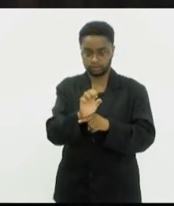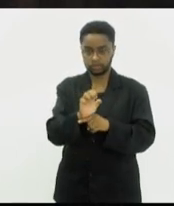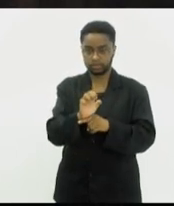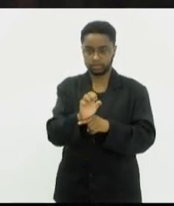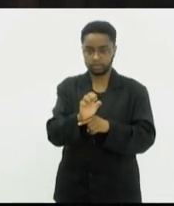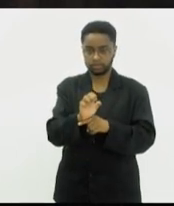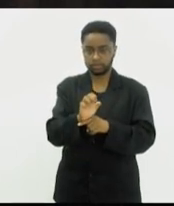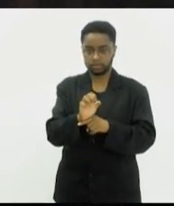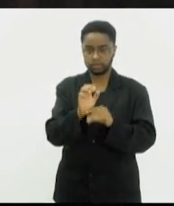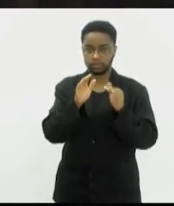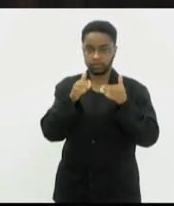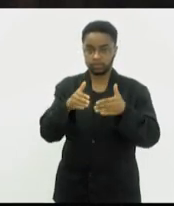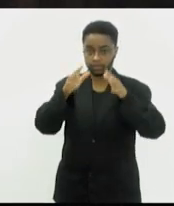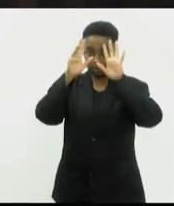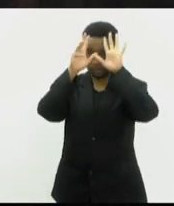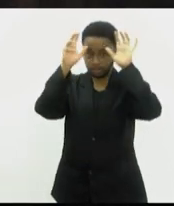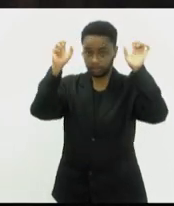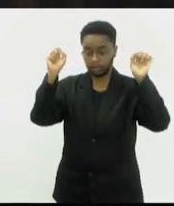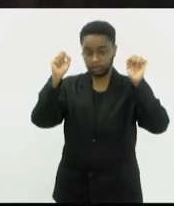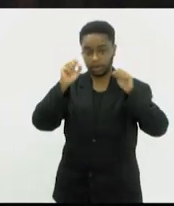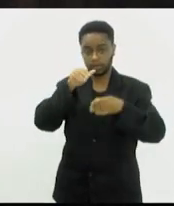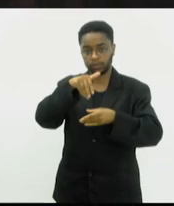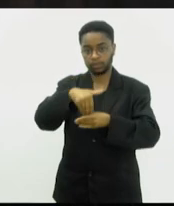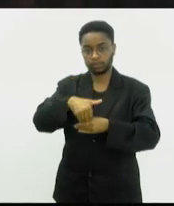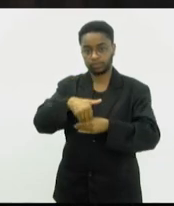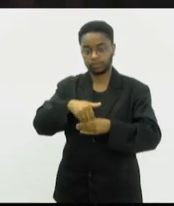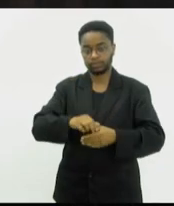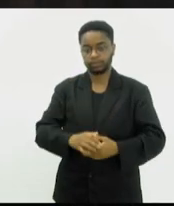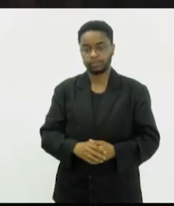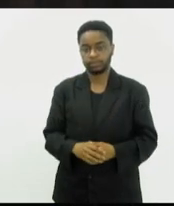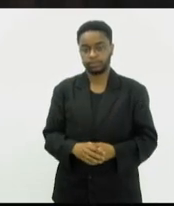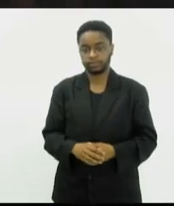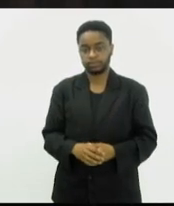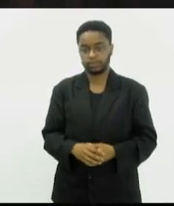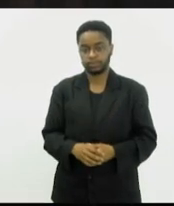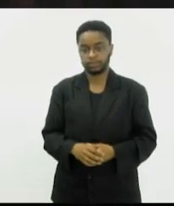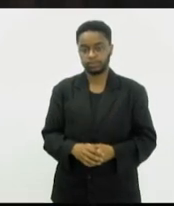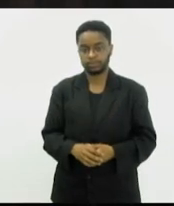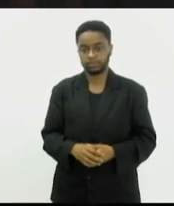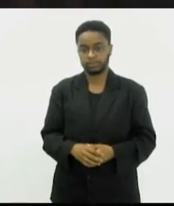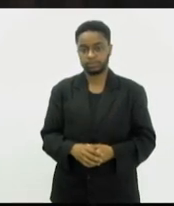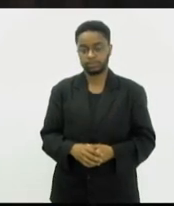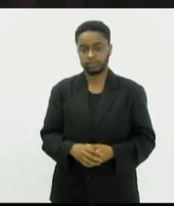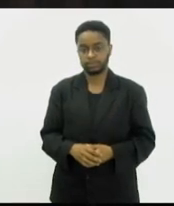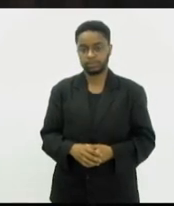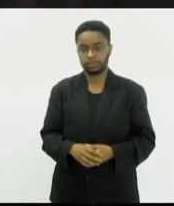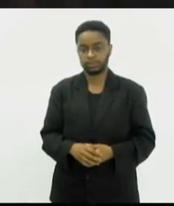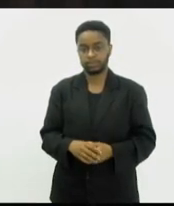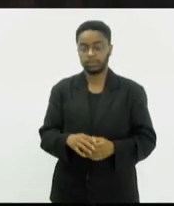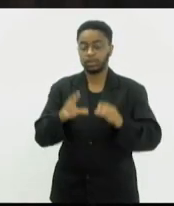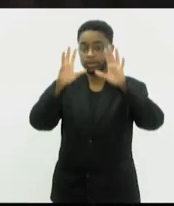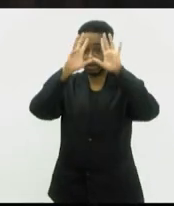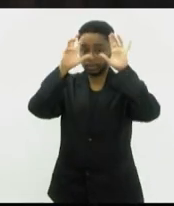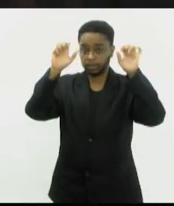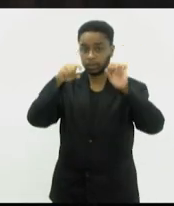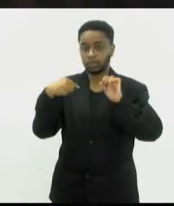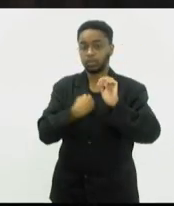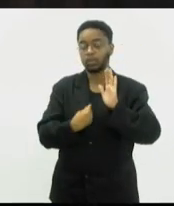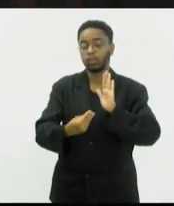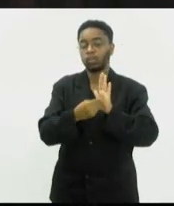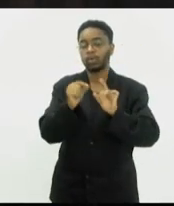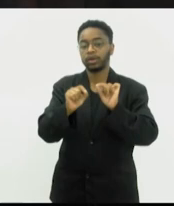do Tribunal Eleitoral, o tribunal que nós chamamos da